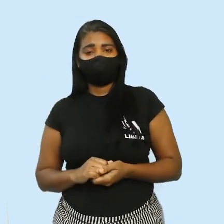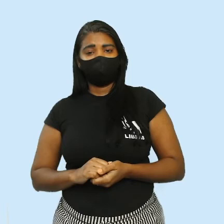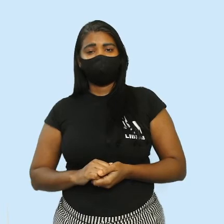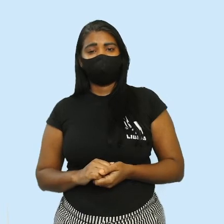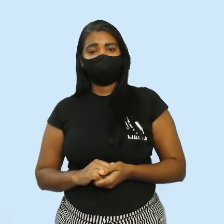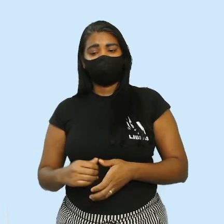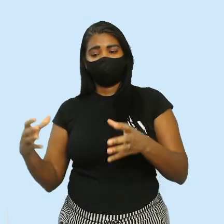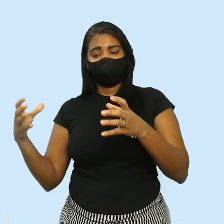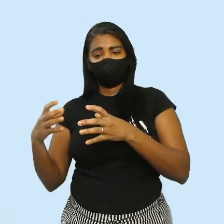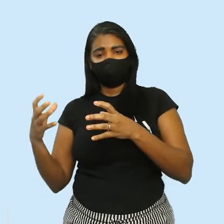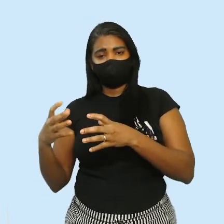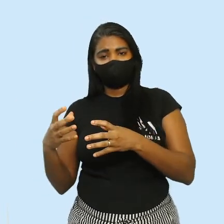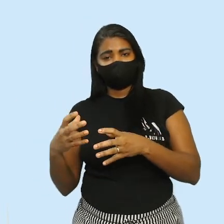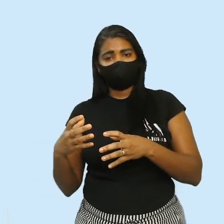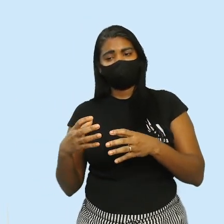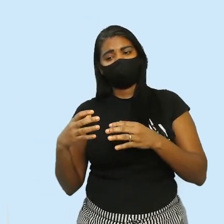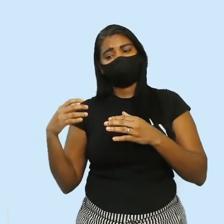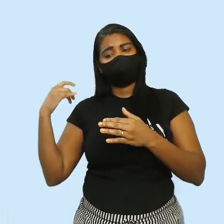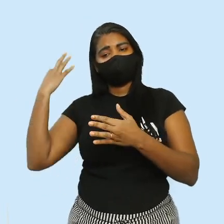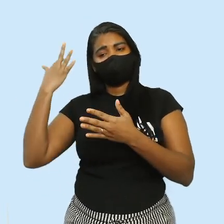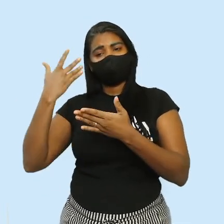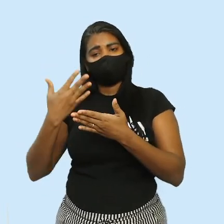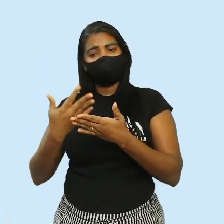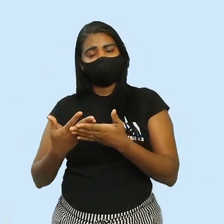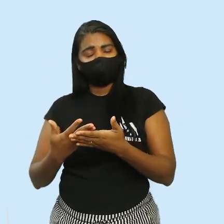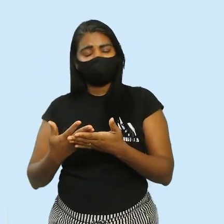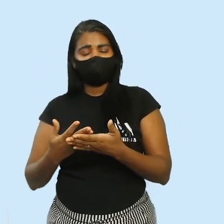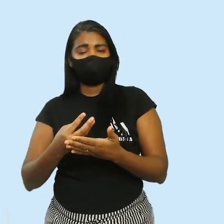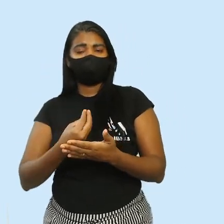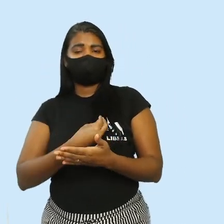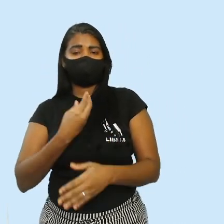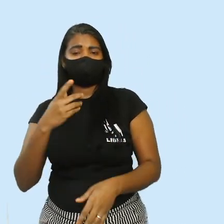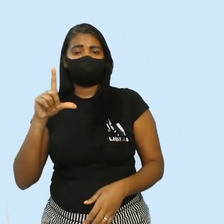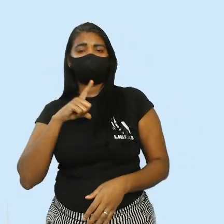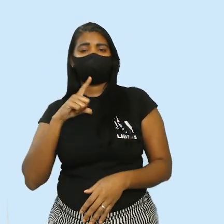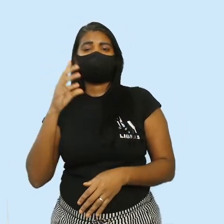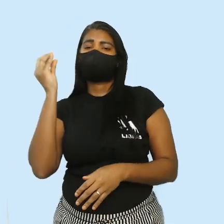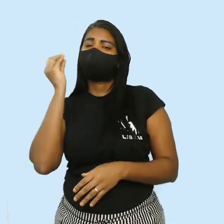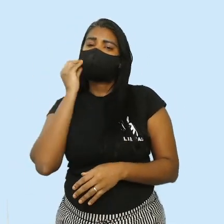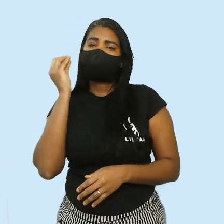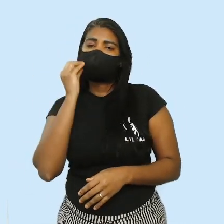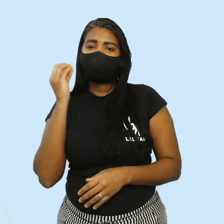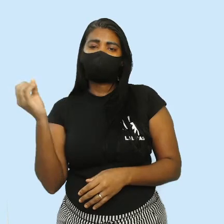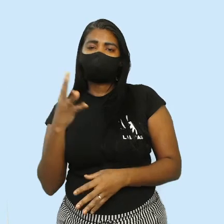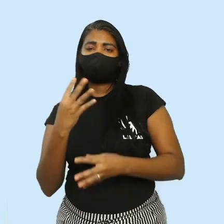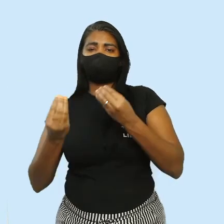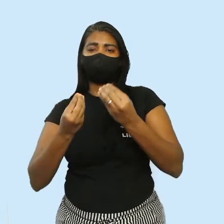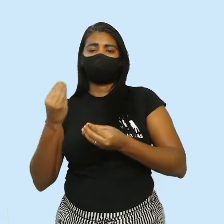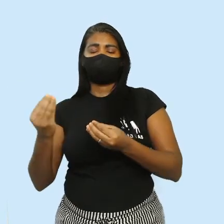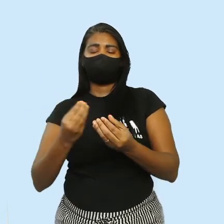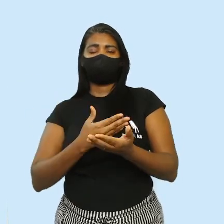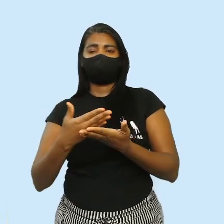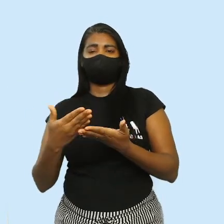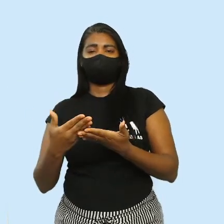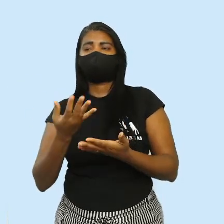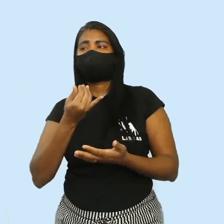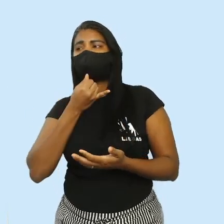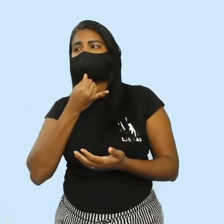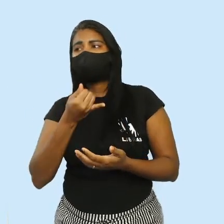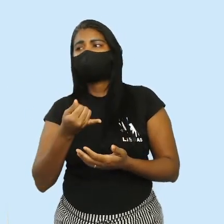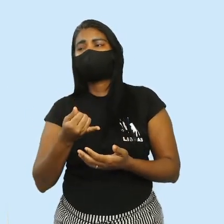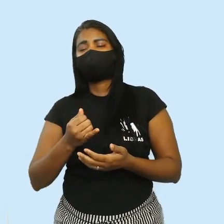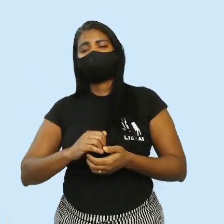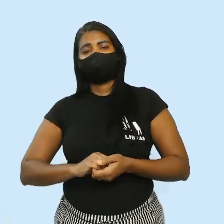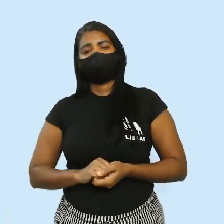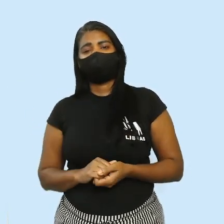Magilute, dentro da sua trajetória, é um grupo que tem esses experimentos como principal